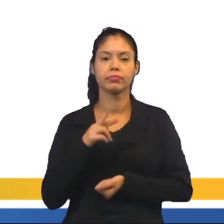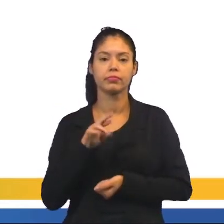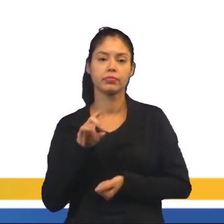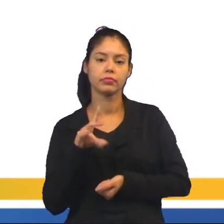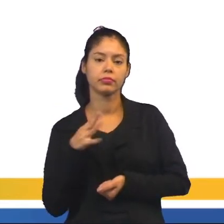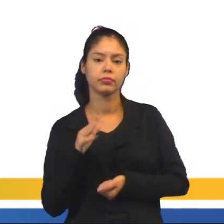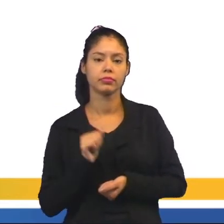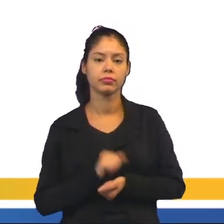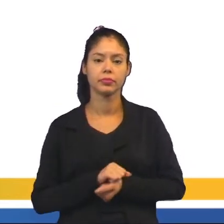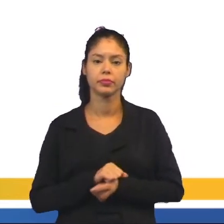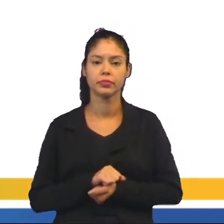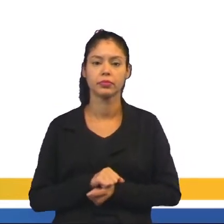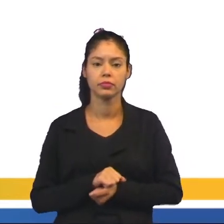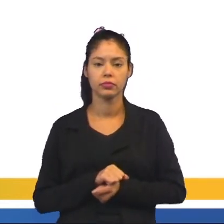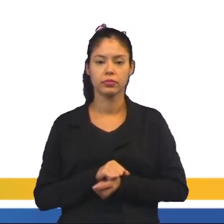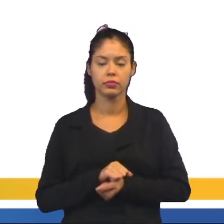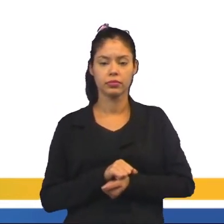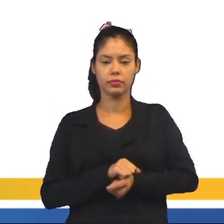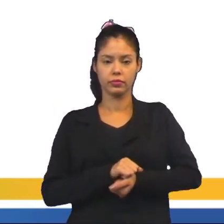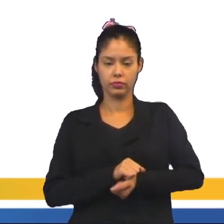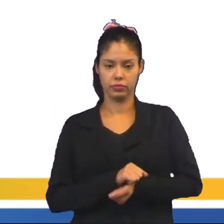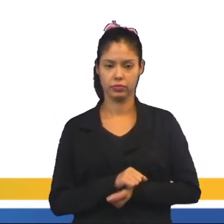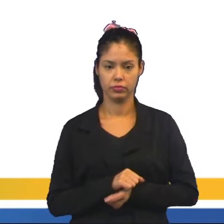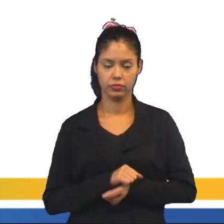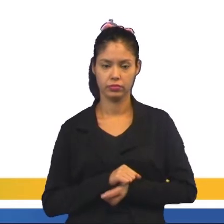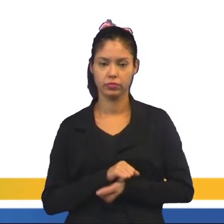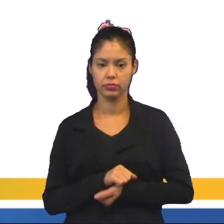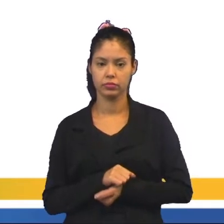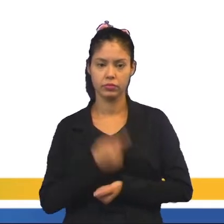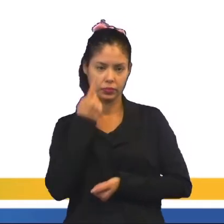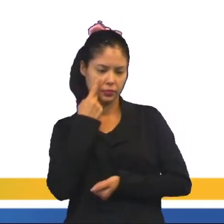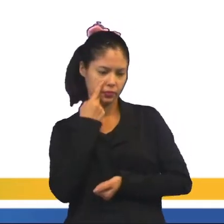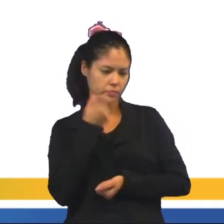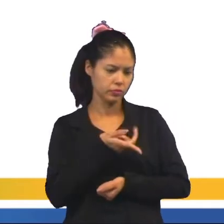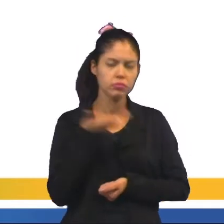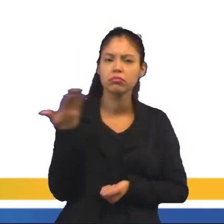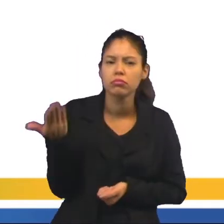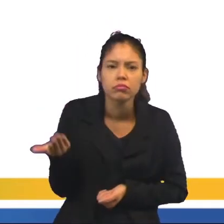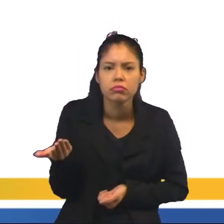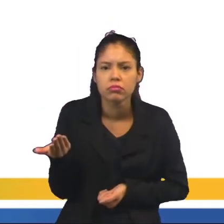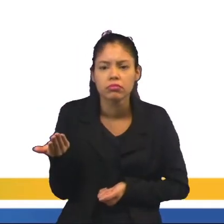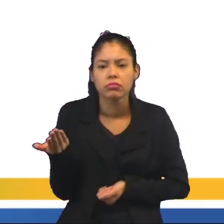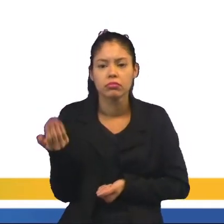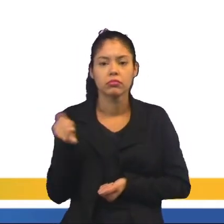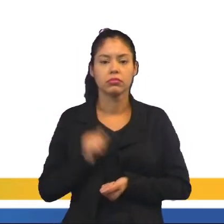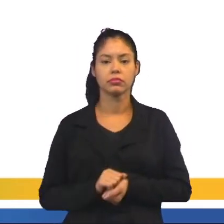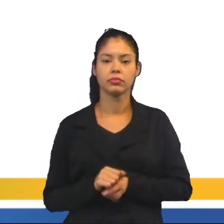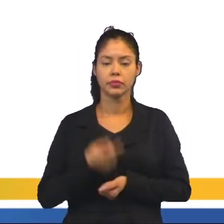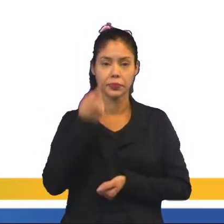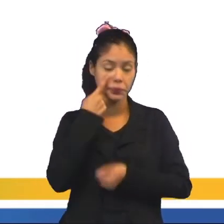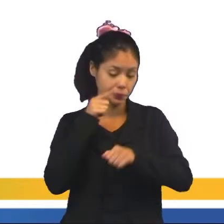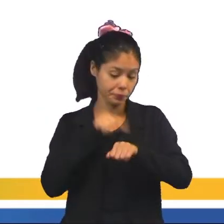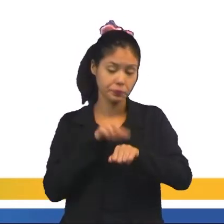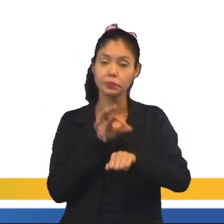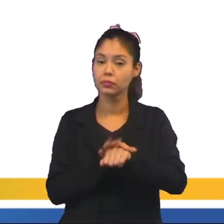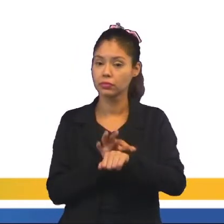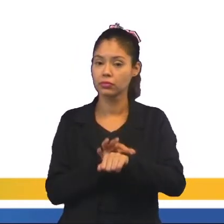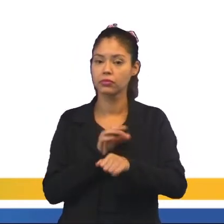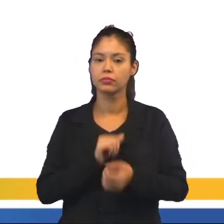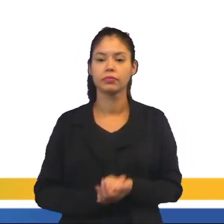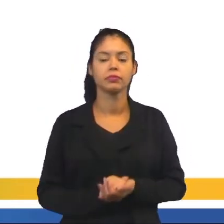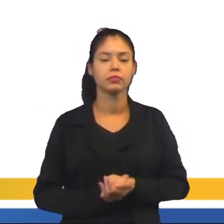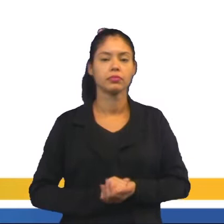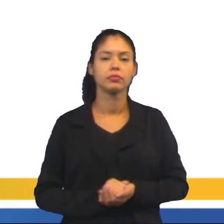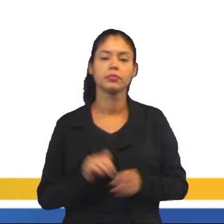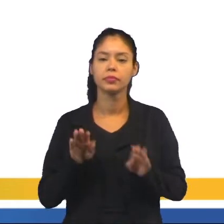Suzana mirou ele relou em você disse a Suzano olhou Olha o que olhou o relógio então